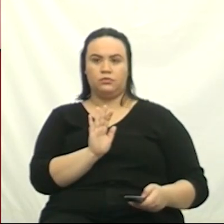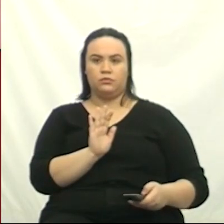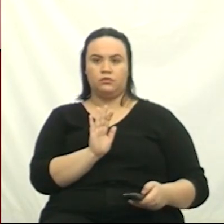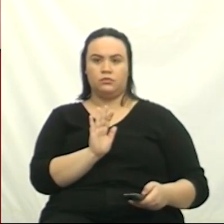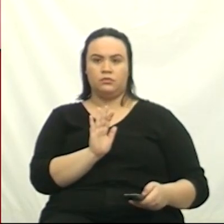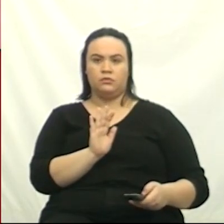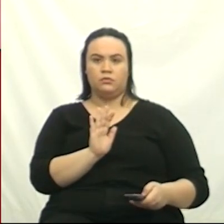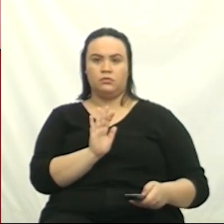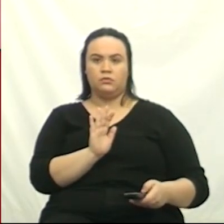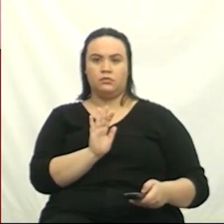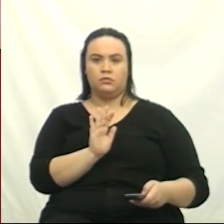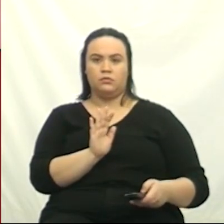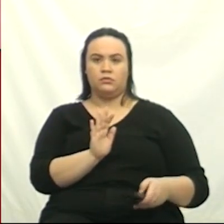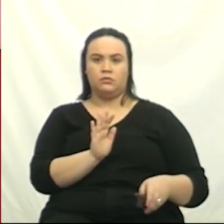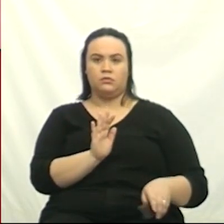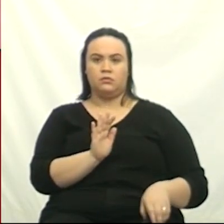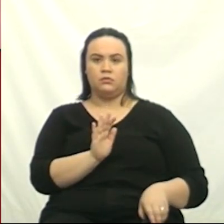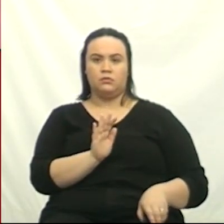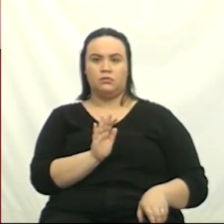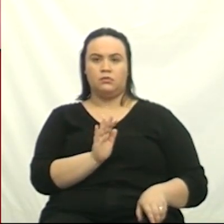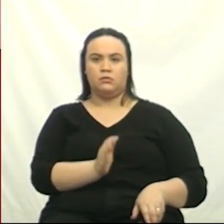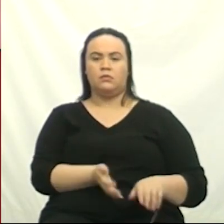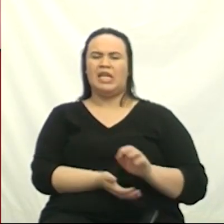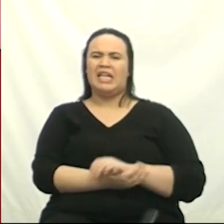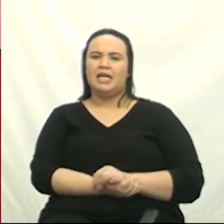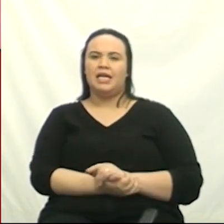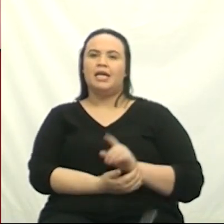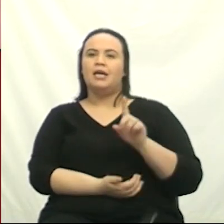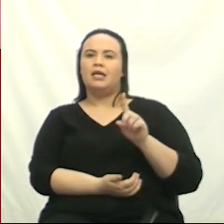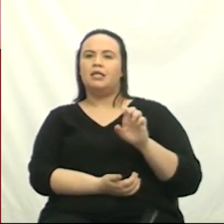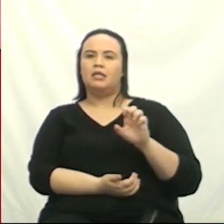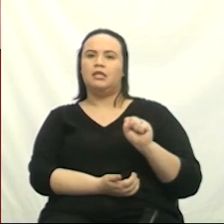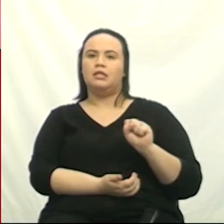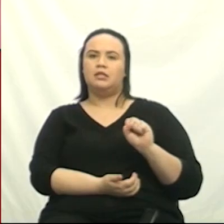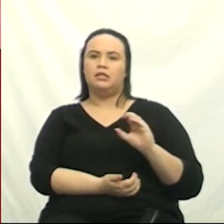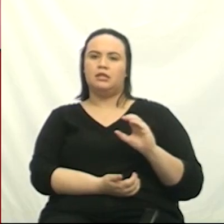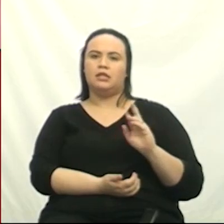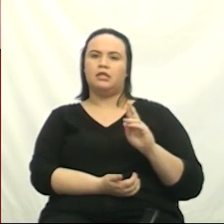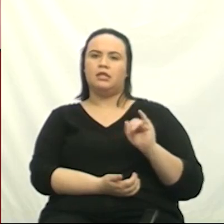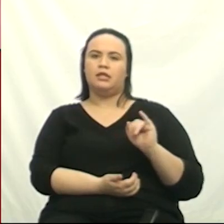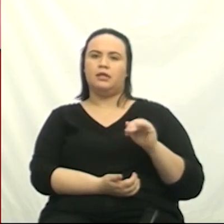discriminação discriminação discriminação